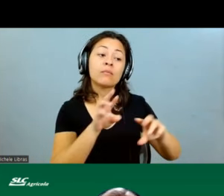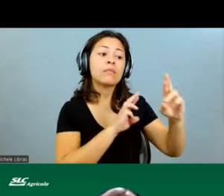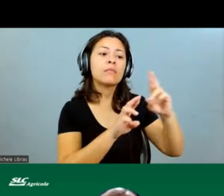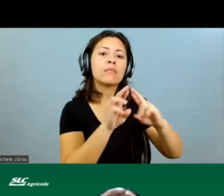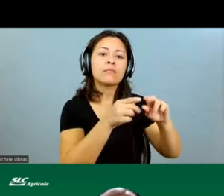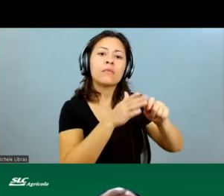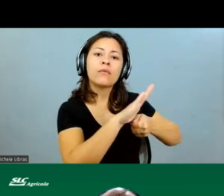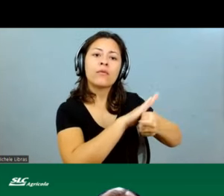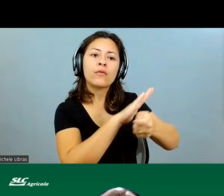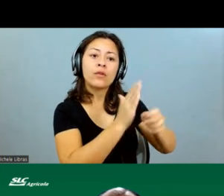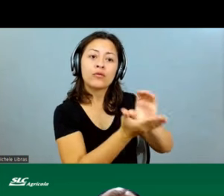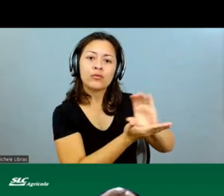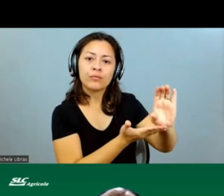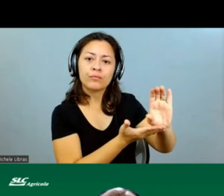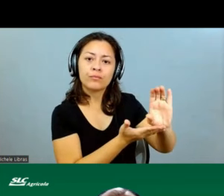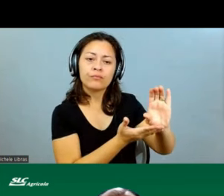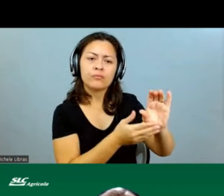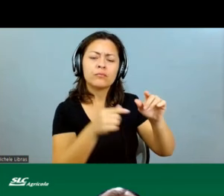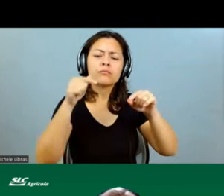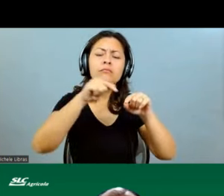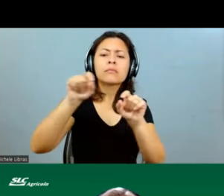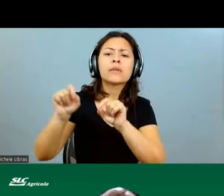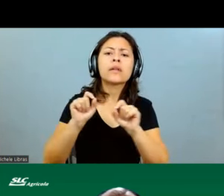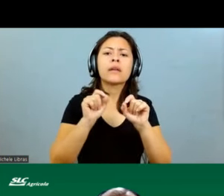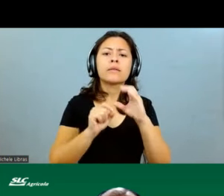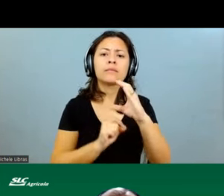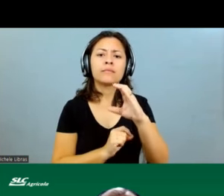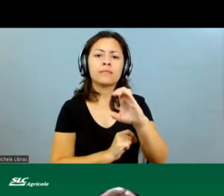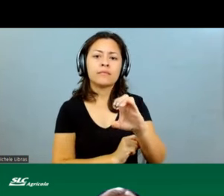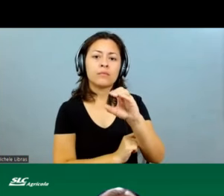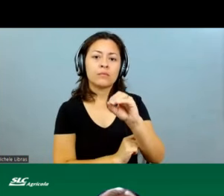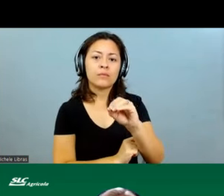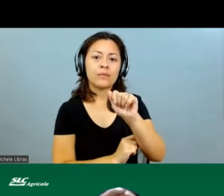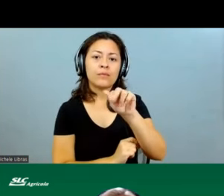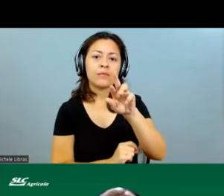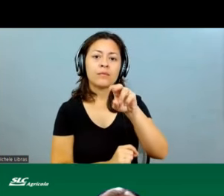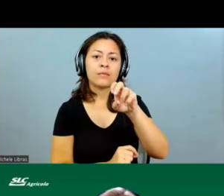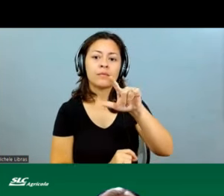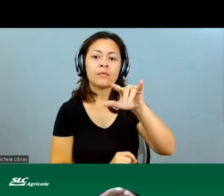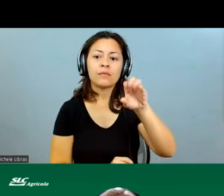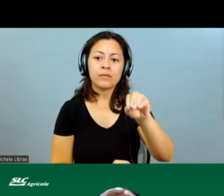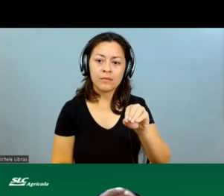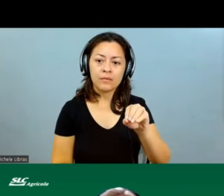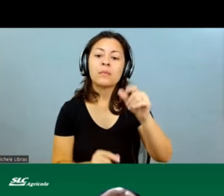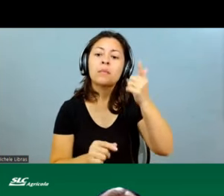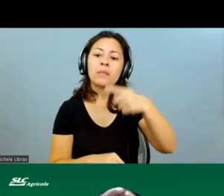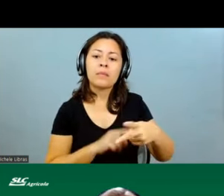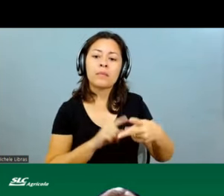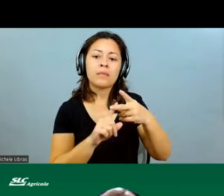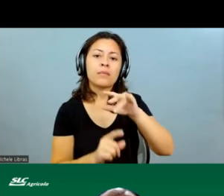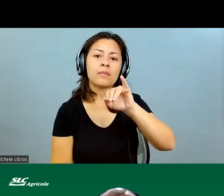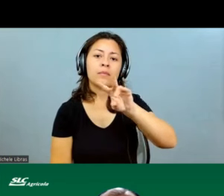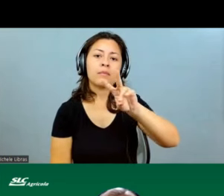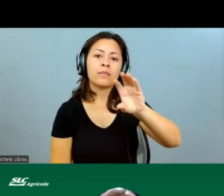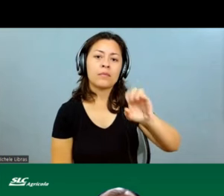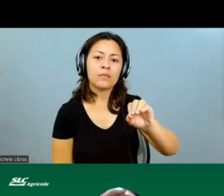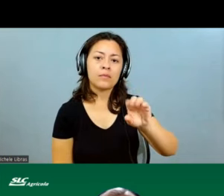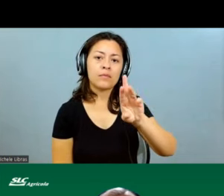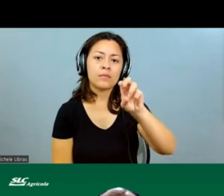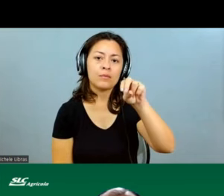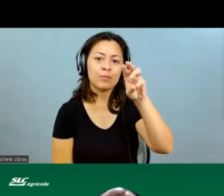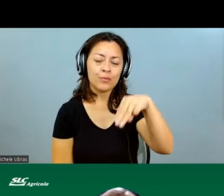investidores presentes aqui comigo nosso ce Aurélio pavinato e o nosso ce I BR é um